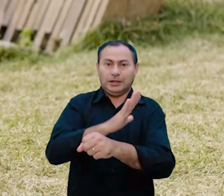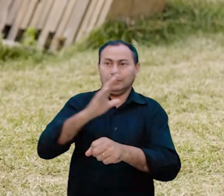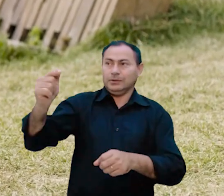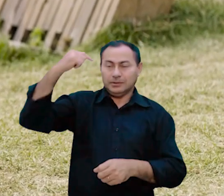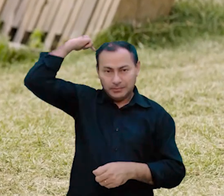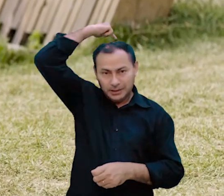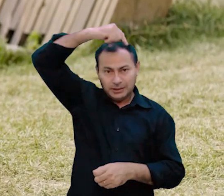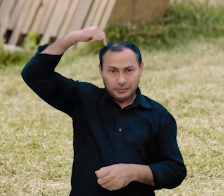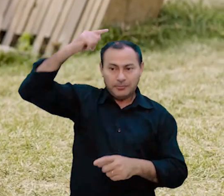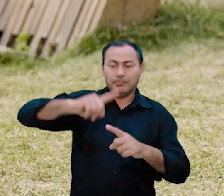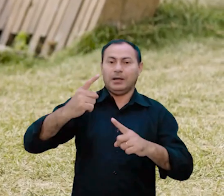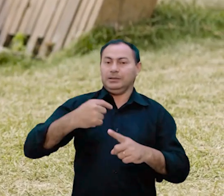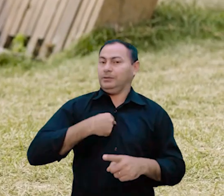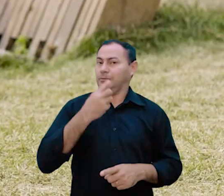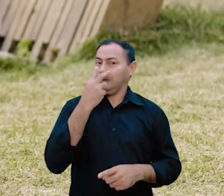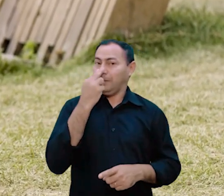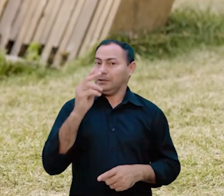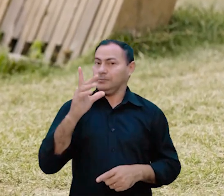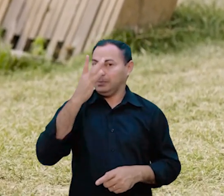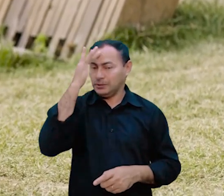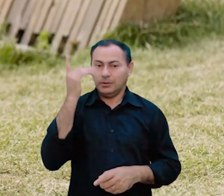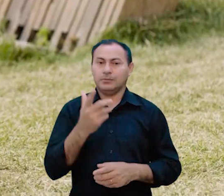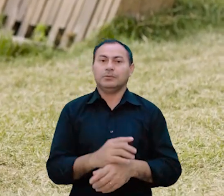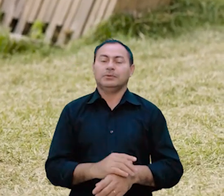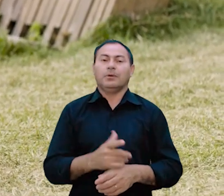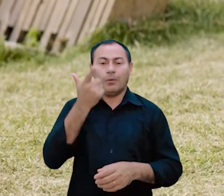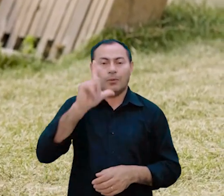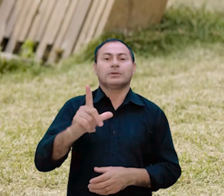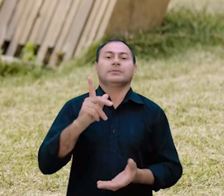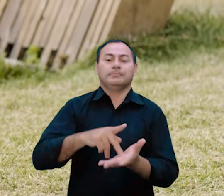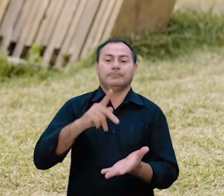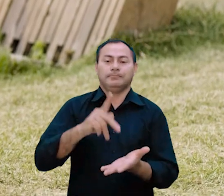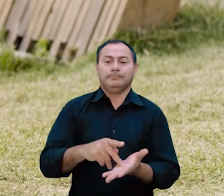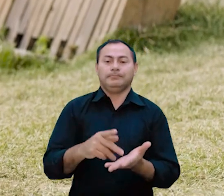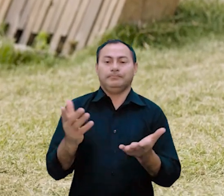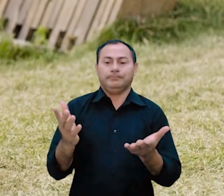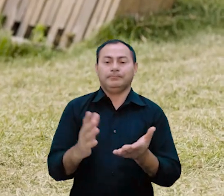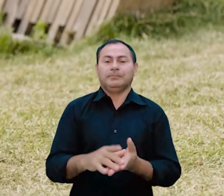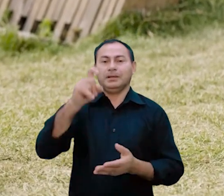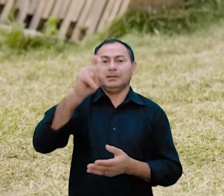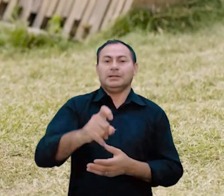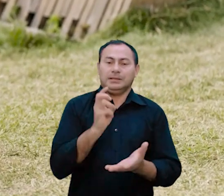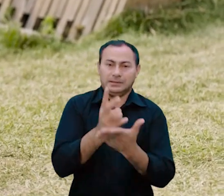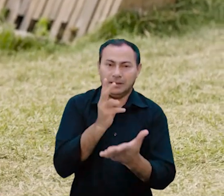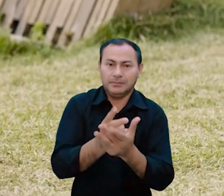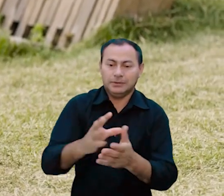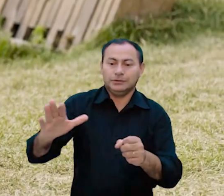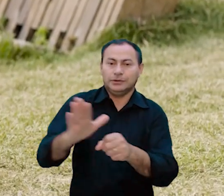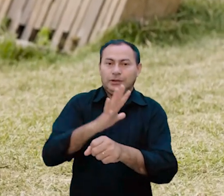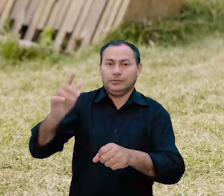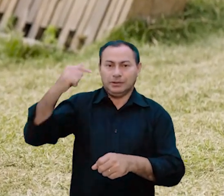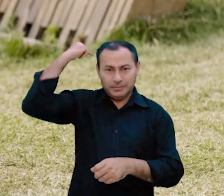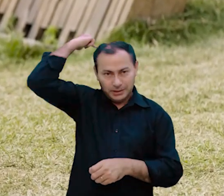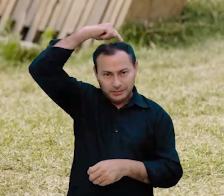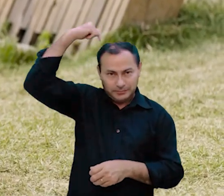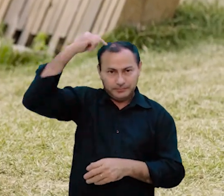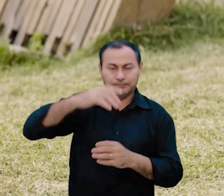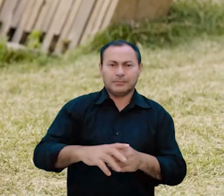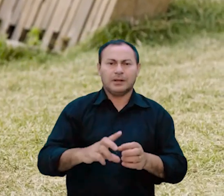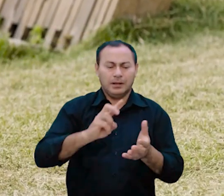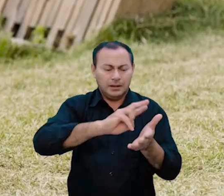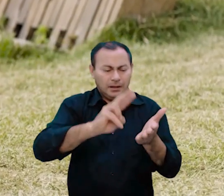cristãos cheios do Espírito. Mas eu não acho que alguém consiga realmente ser sempre cheio do